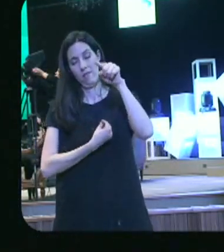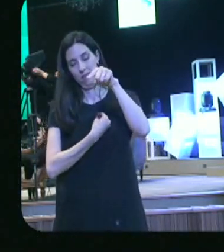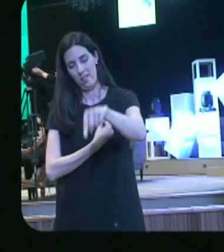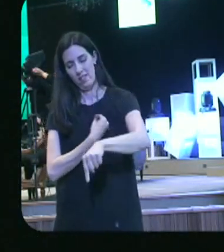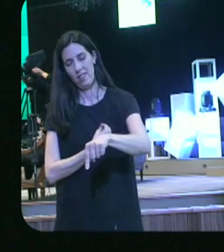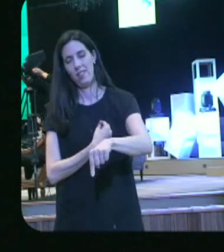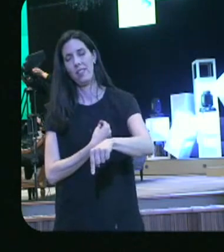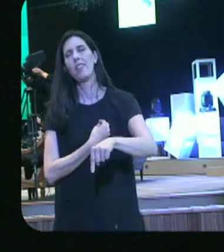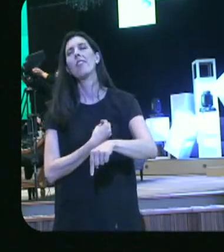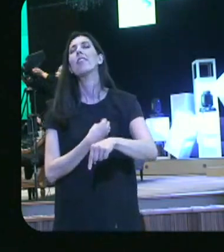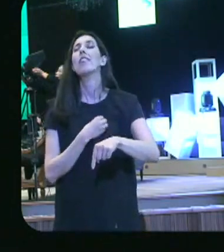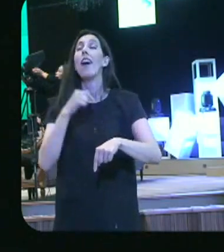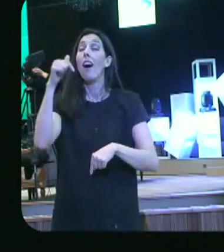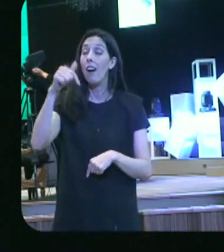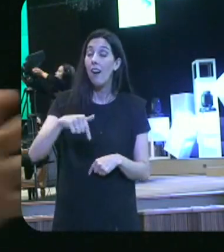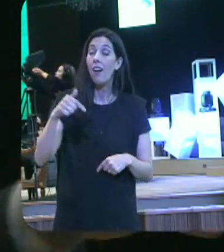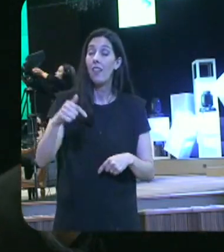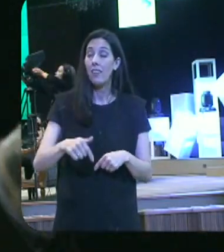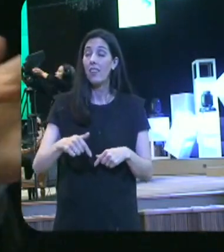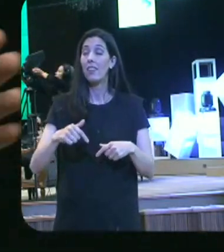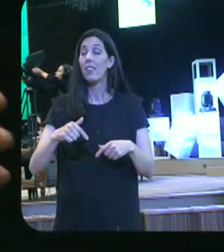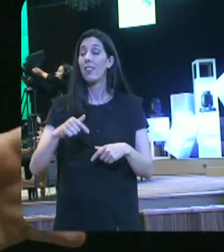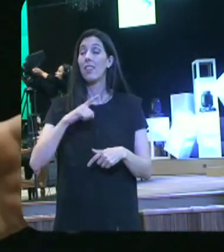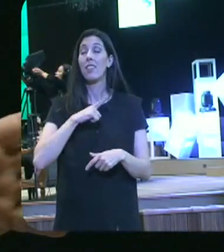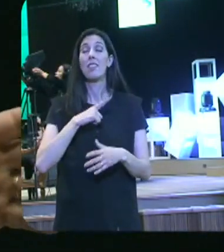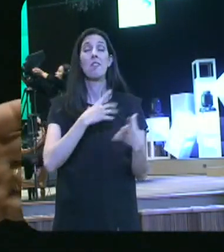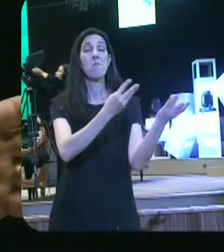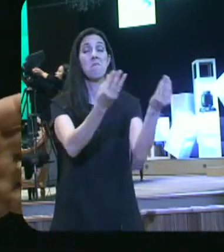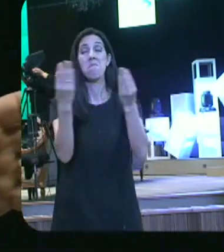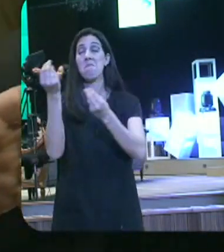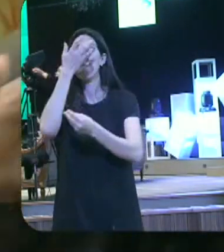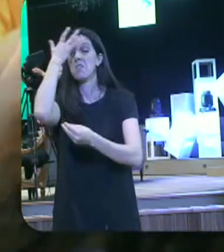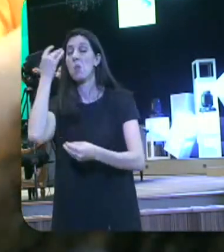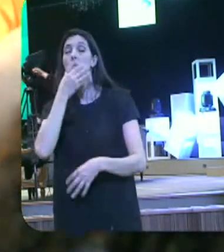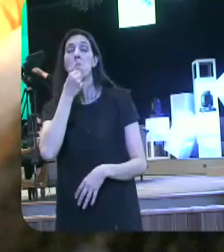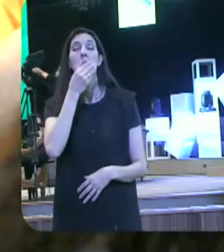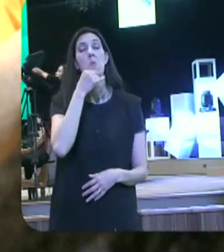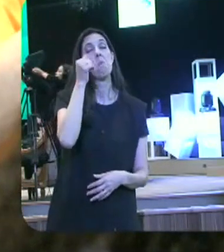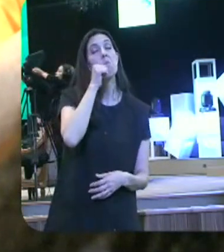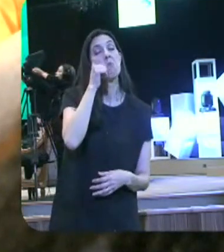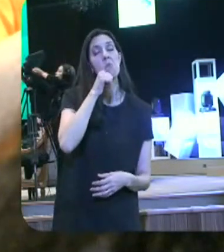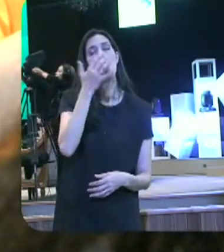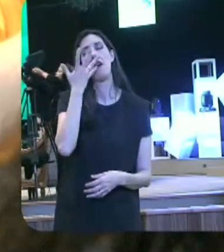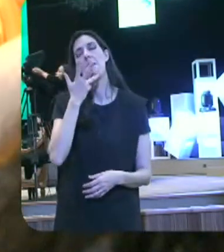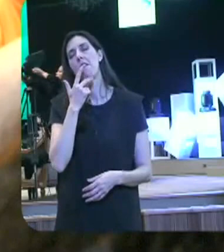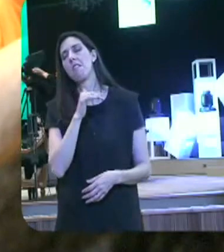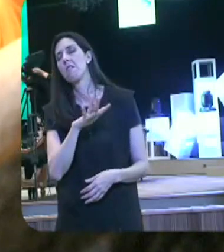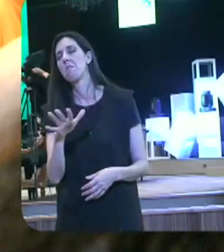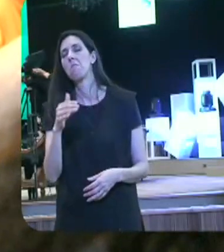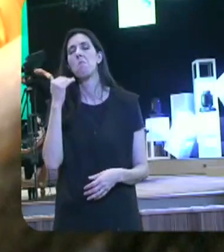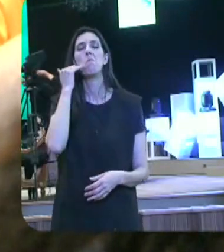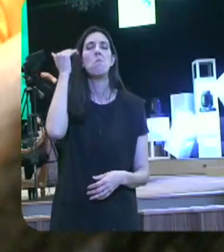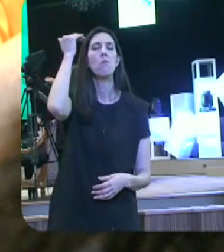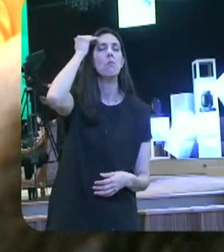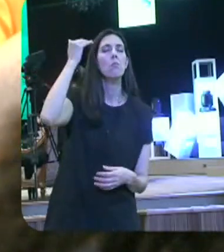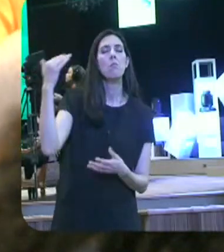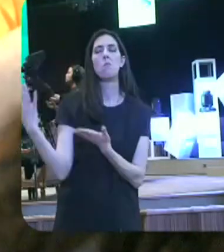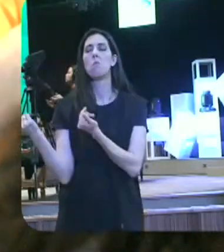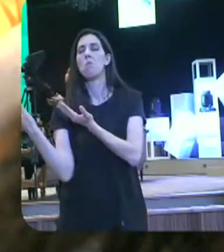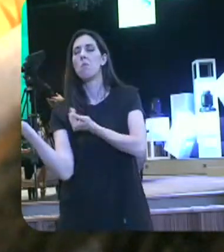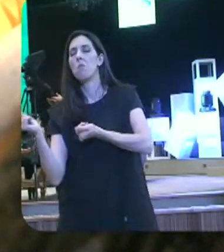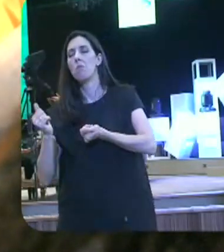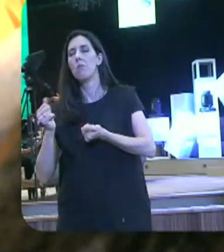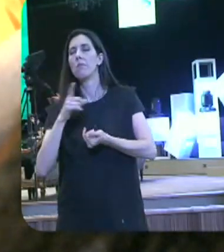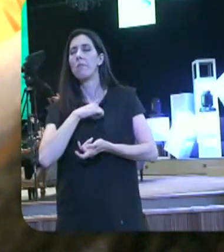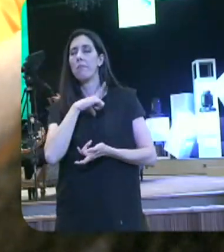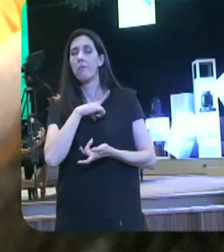E aqui, Senhor, tem homens, mulheres, crianças, adolescentes,